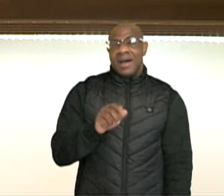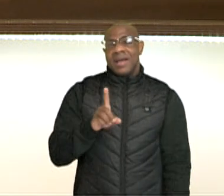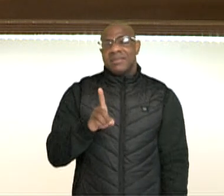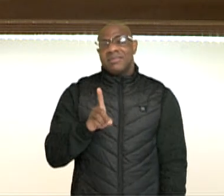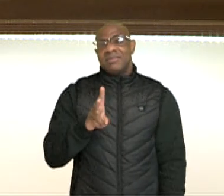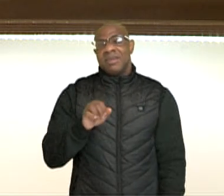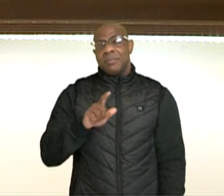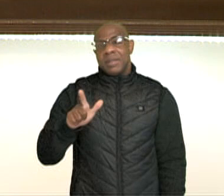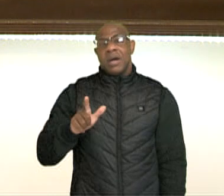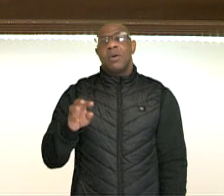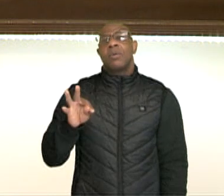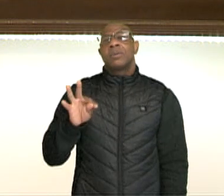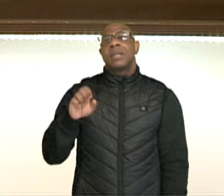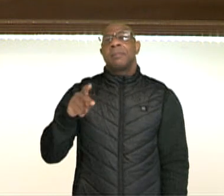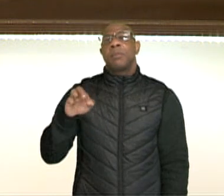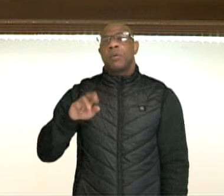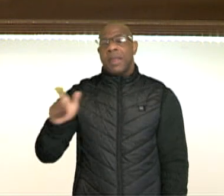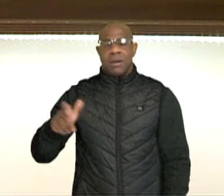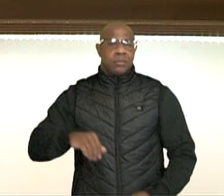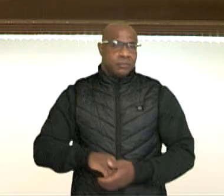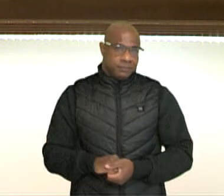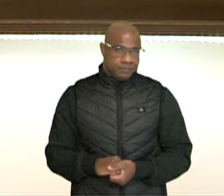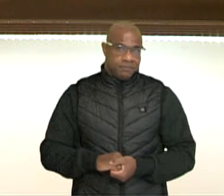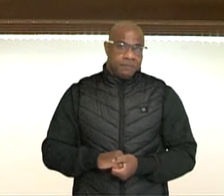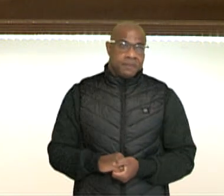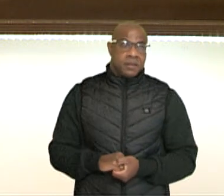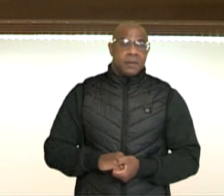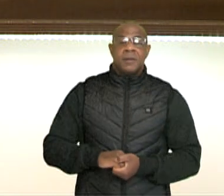oração maior, que tem um outro verbo, mas tem o mesmo